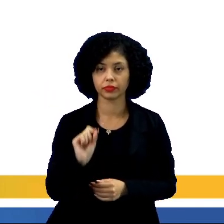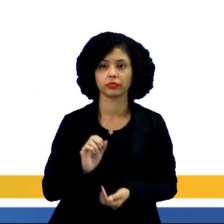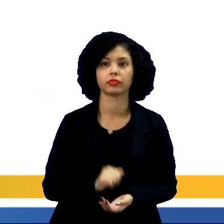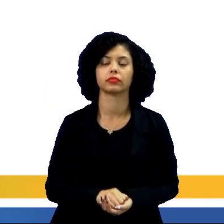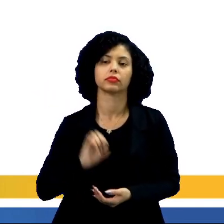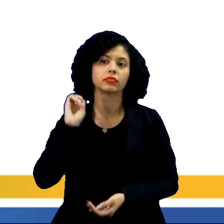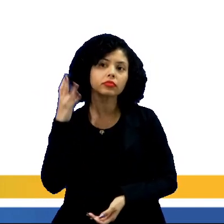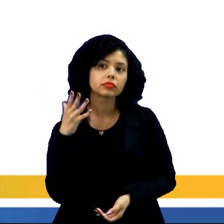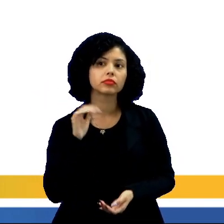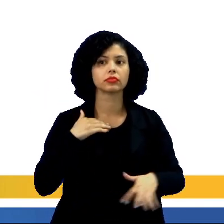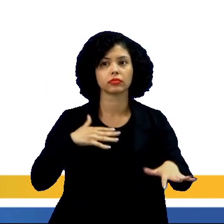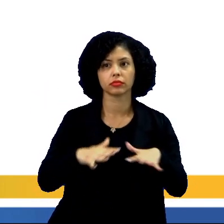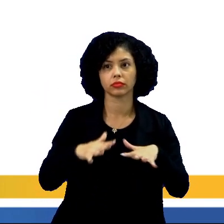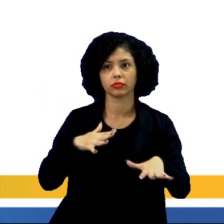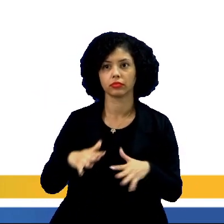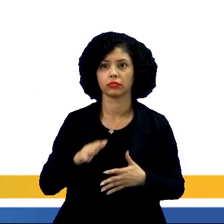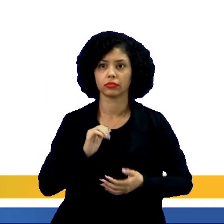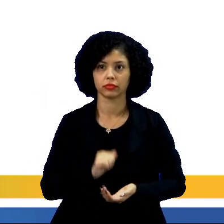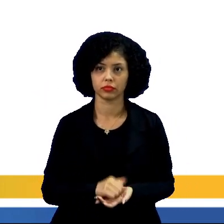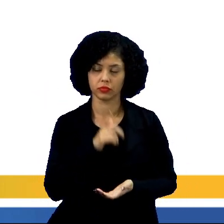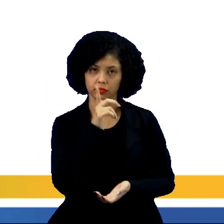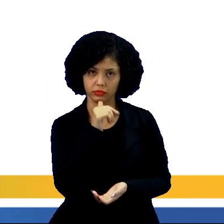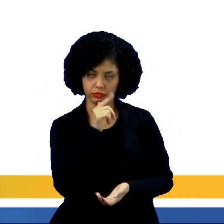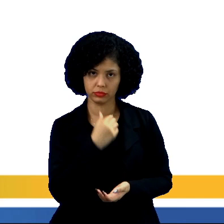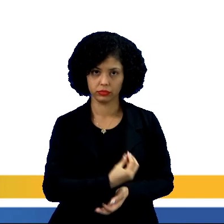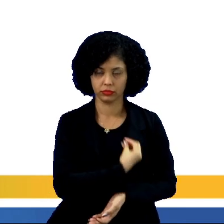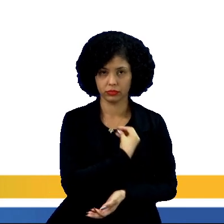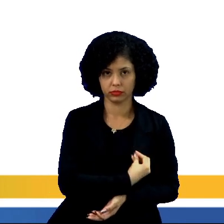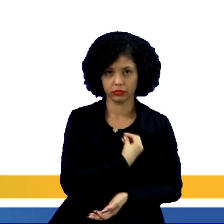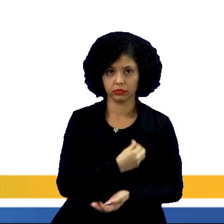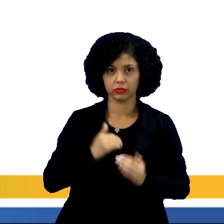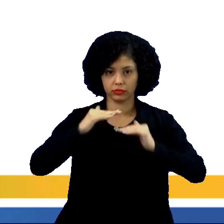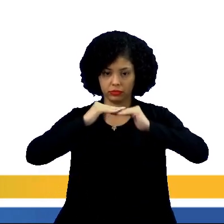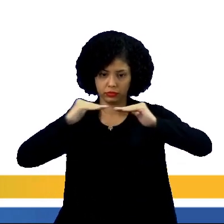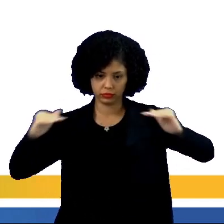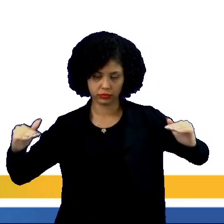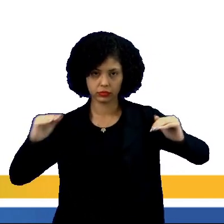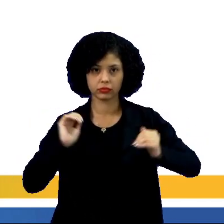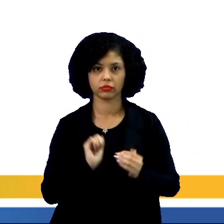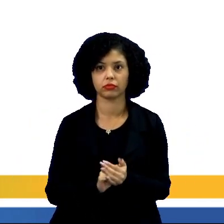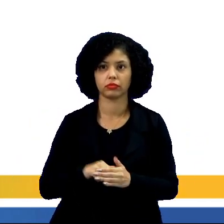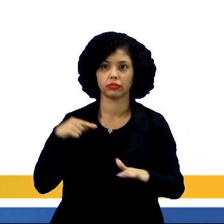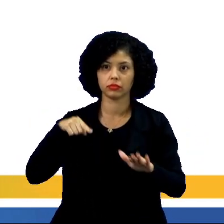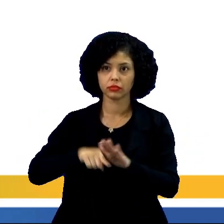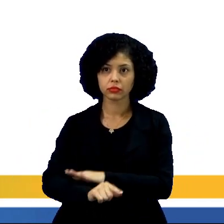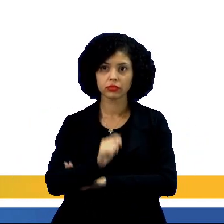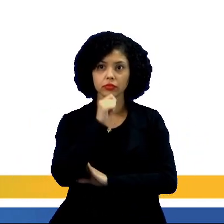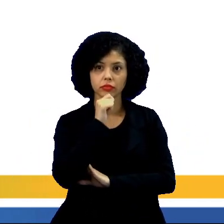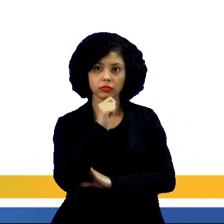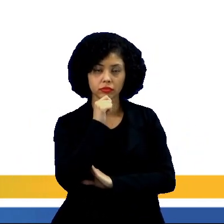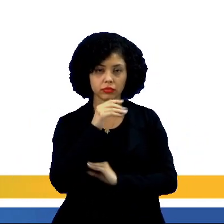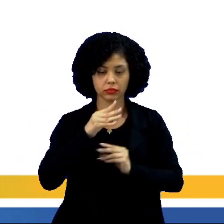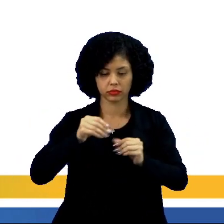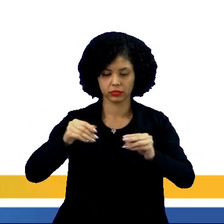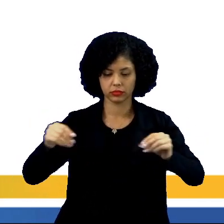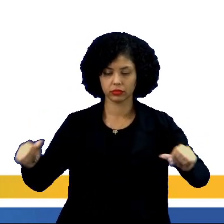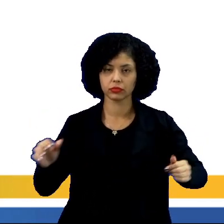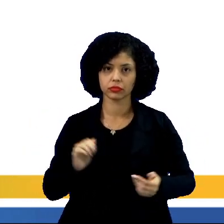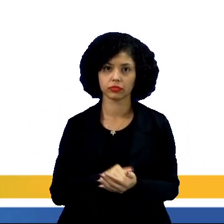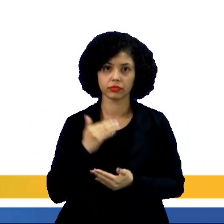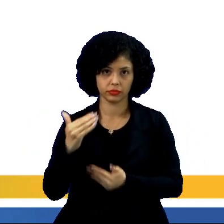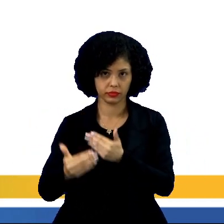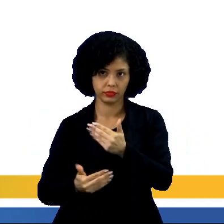infiltração? Ela consiste aí na locomoção da água presente na superfície, interiorizando no solo.